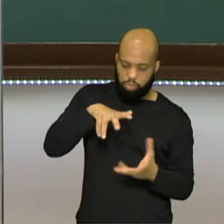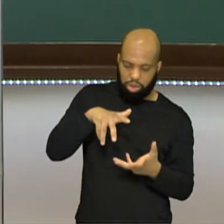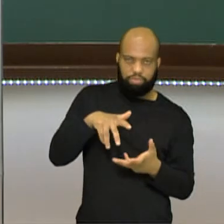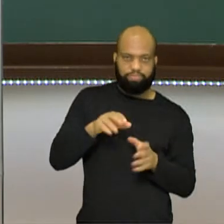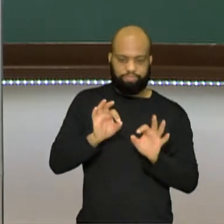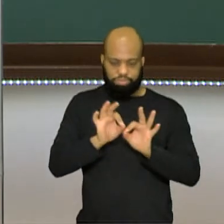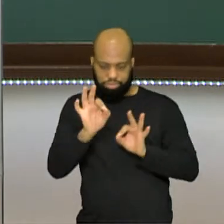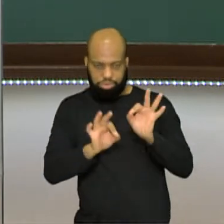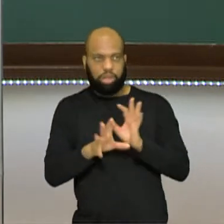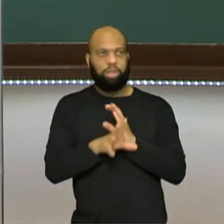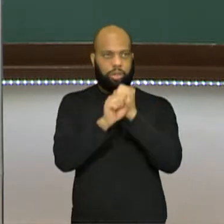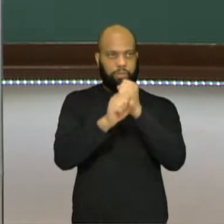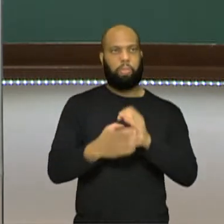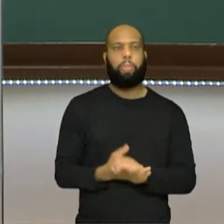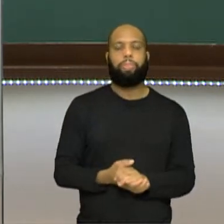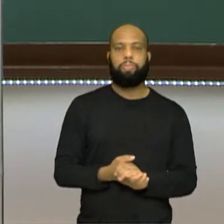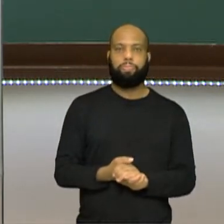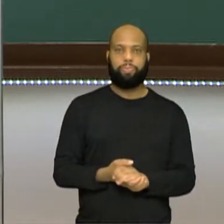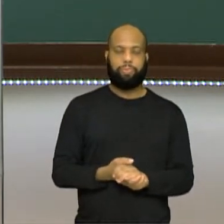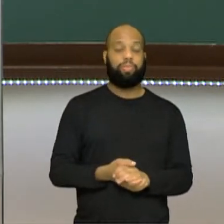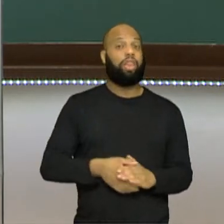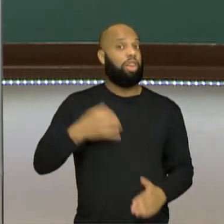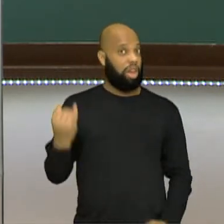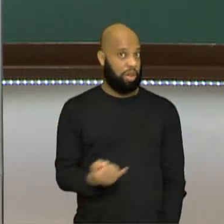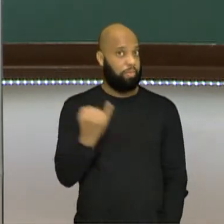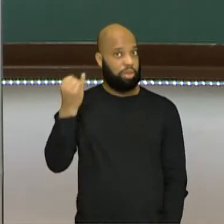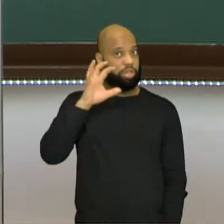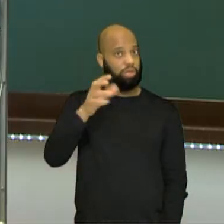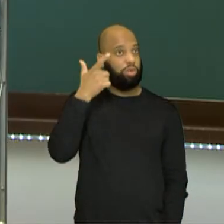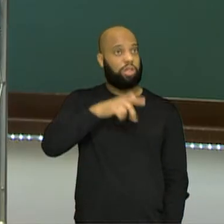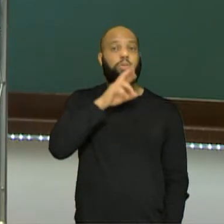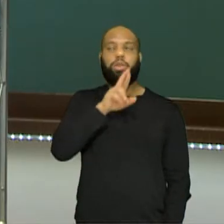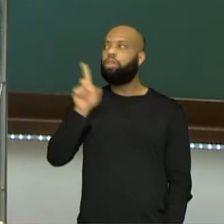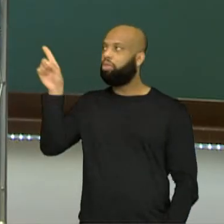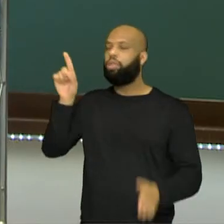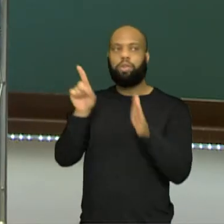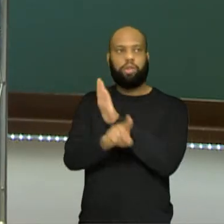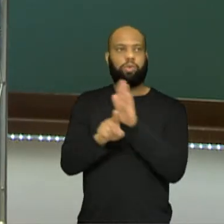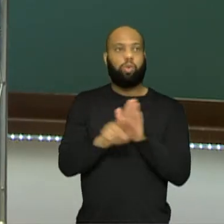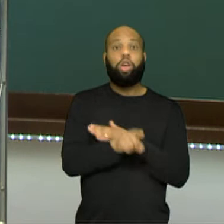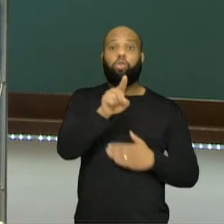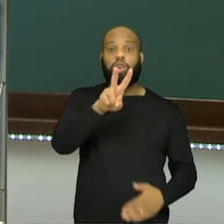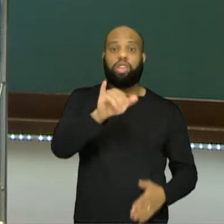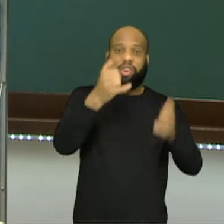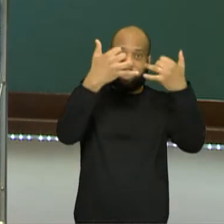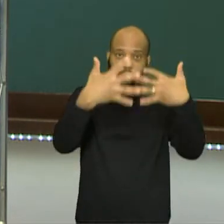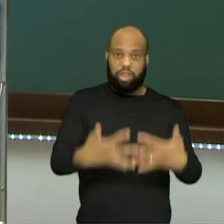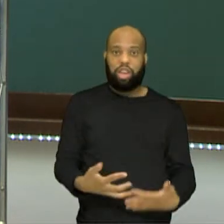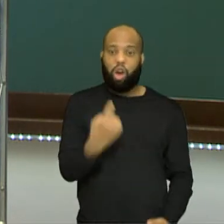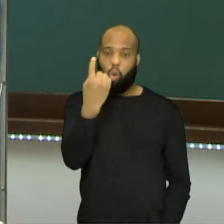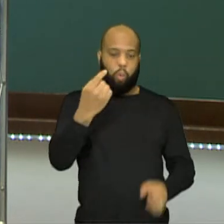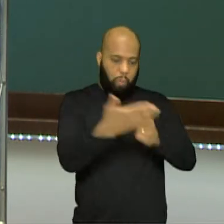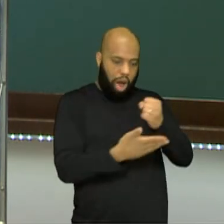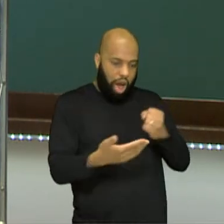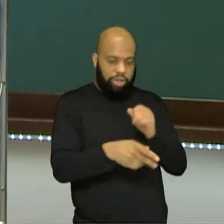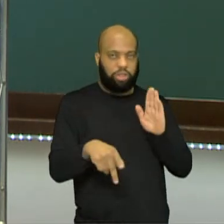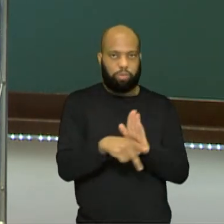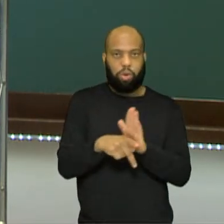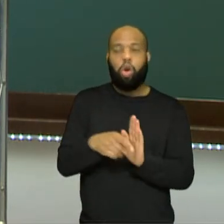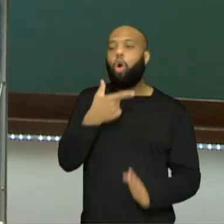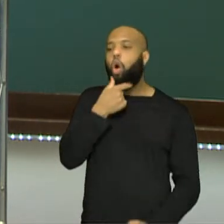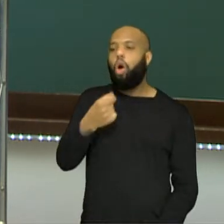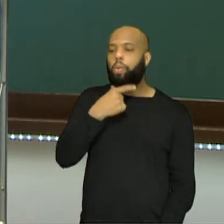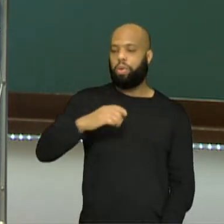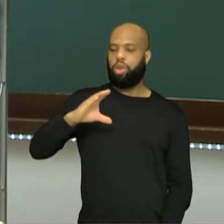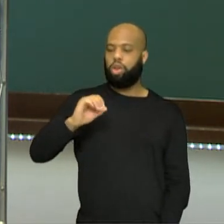coisas. Então, essa vastidão é muito importante para a gente responder essa pergunta. Explique um dos princípios de Copérnico. Então, pega